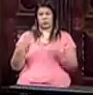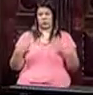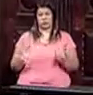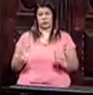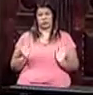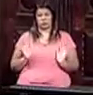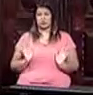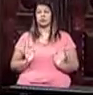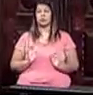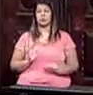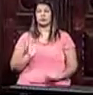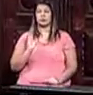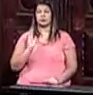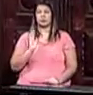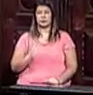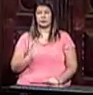sê-lo.